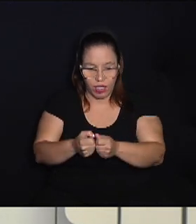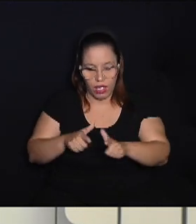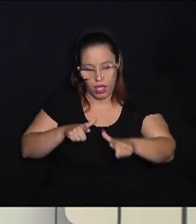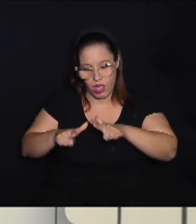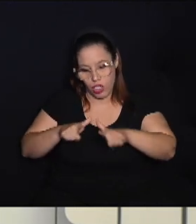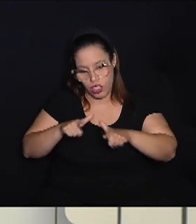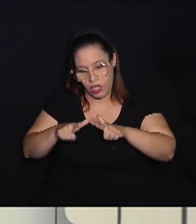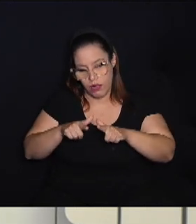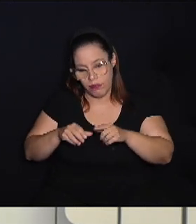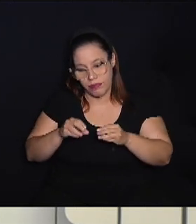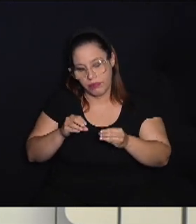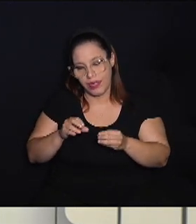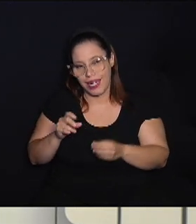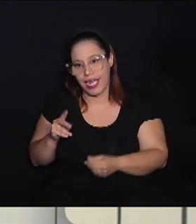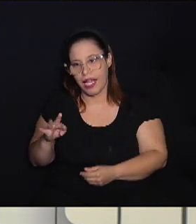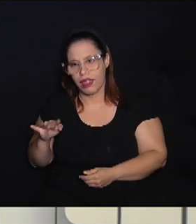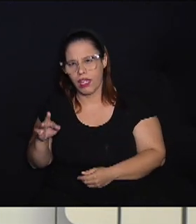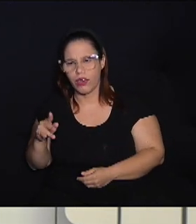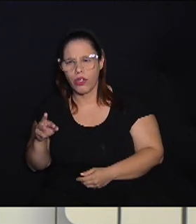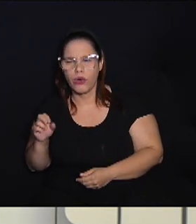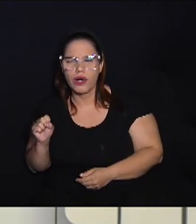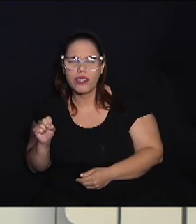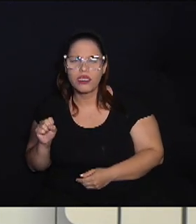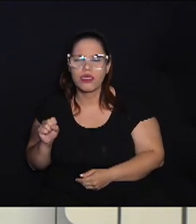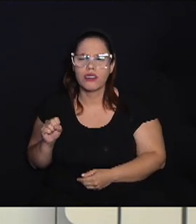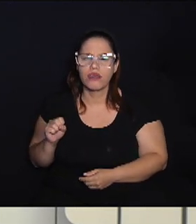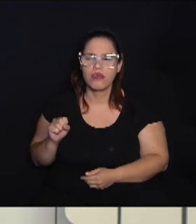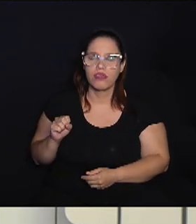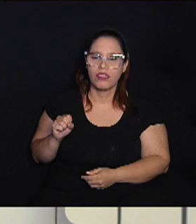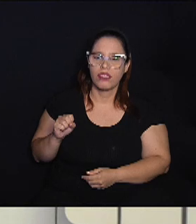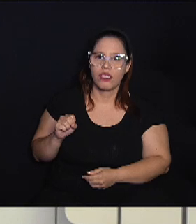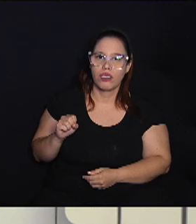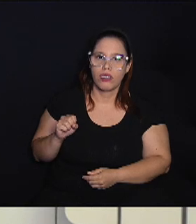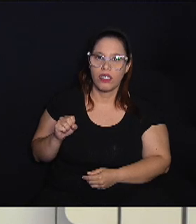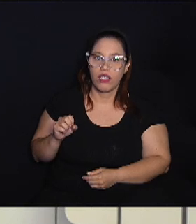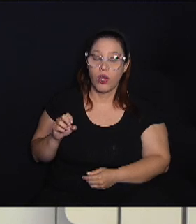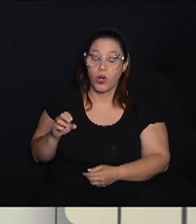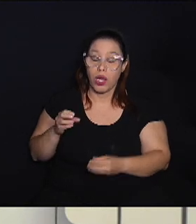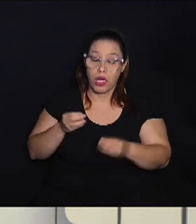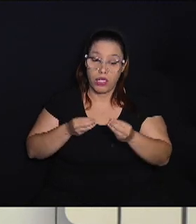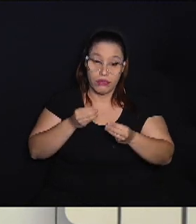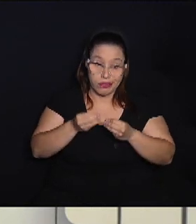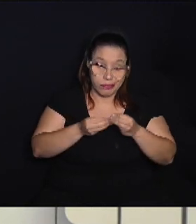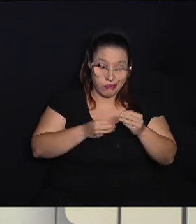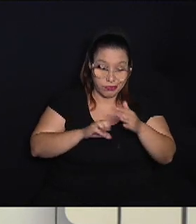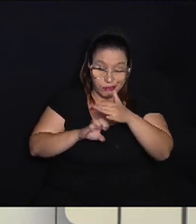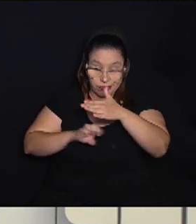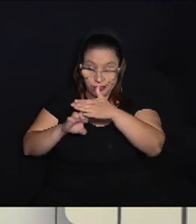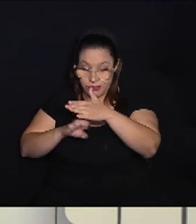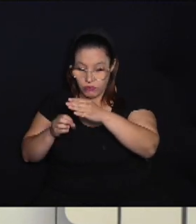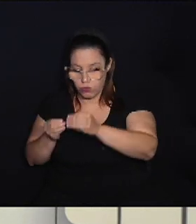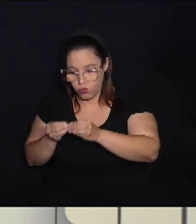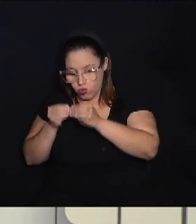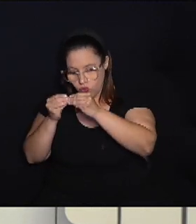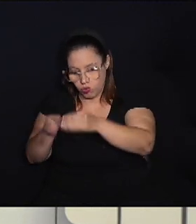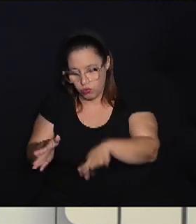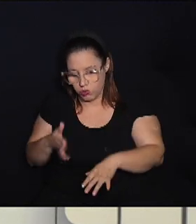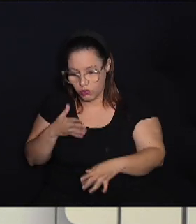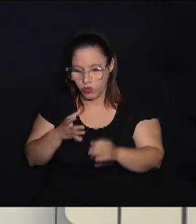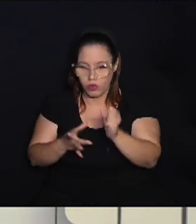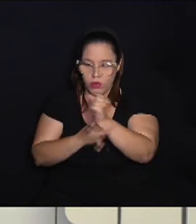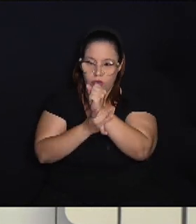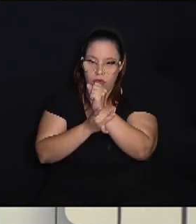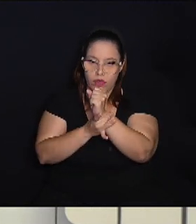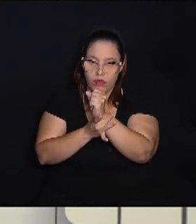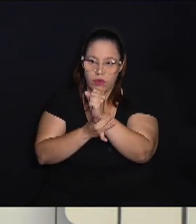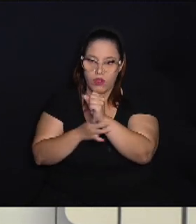trabalho para as catadoras e os catadores e para as cooperativas sejam incrementadas e